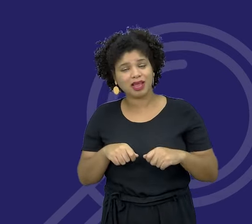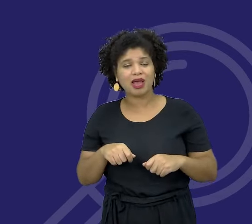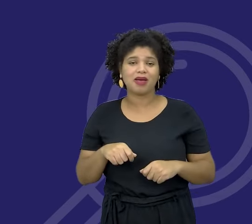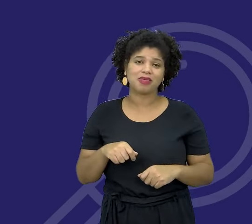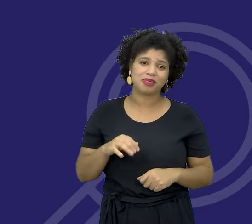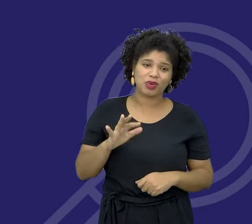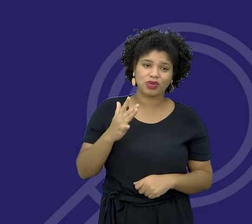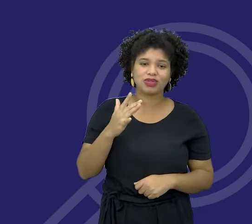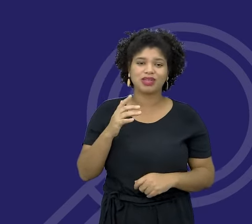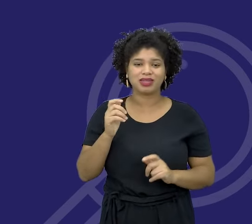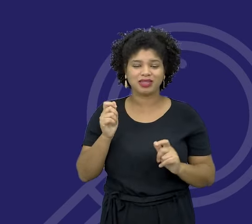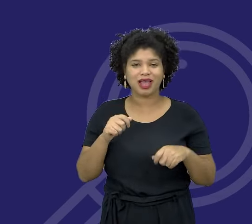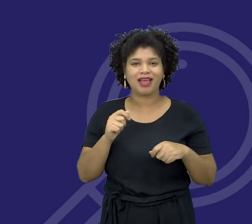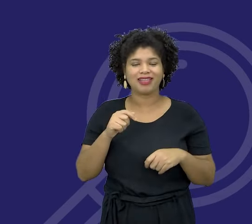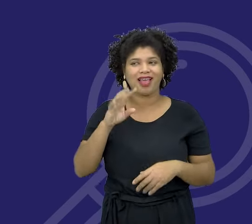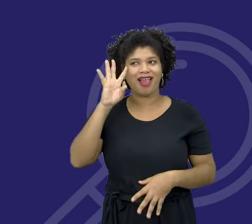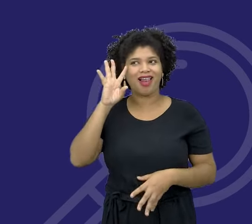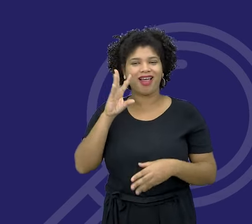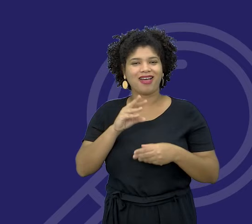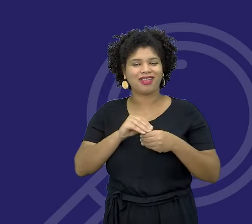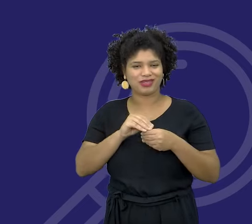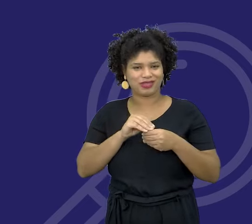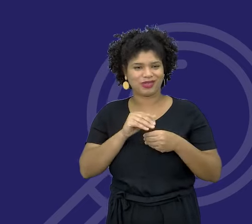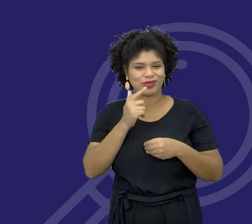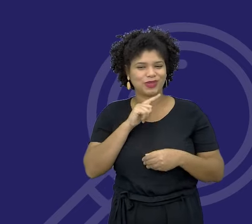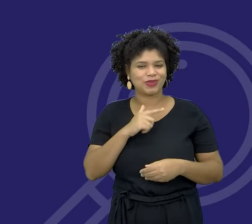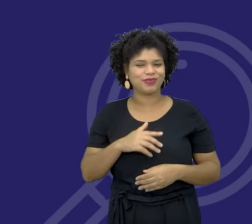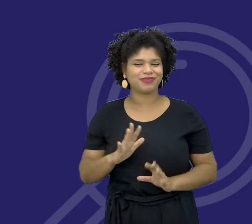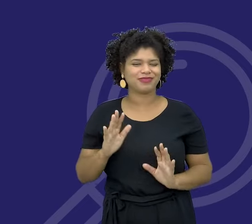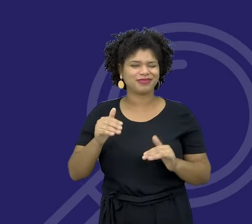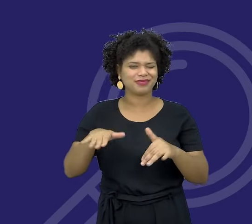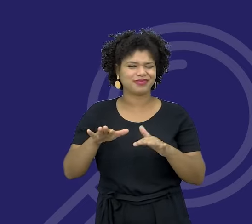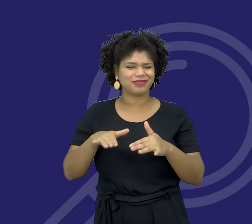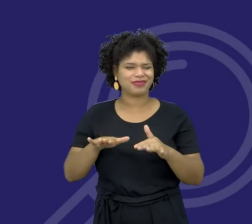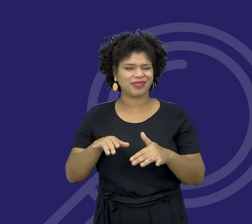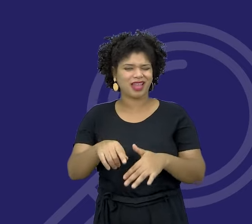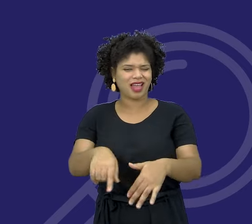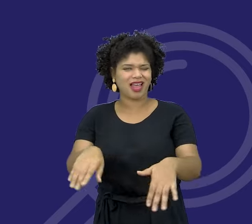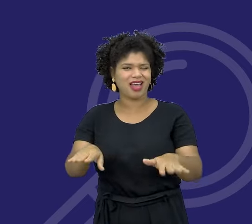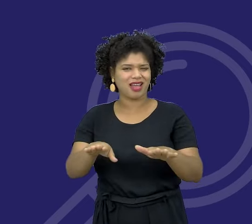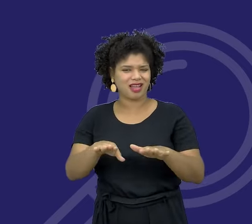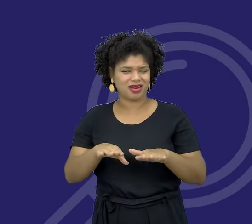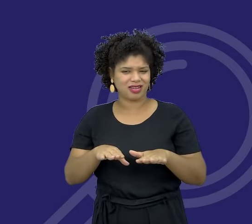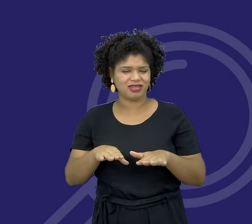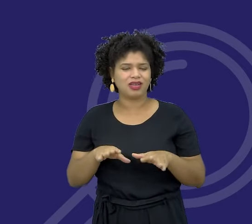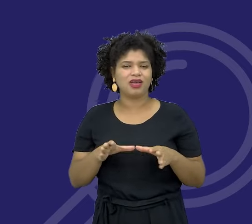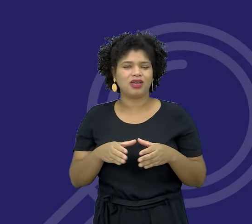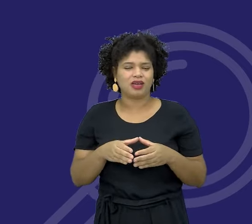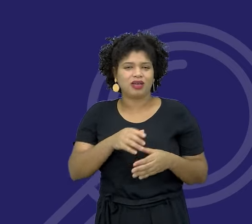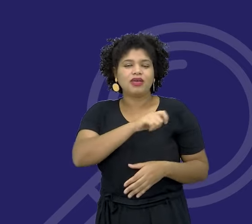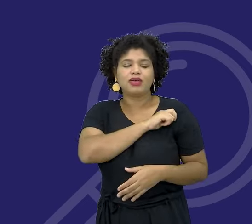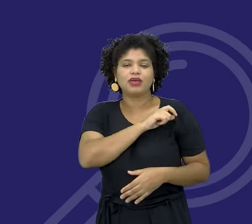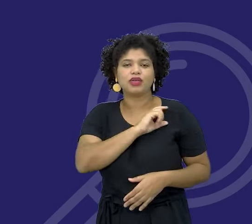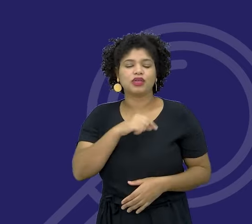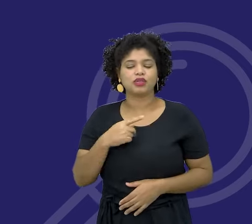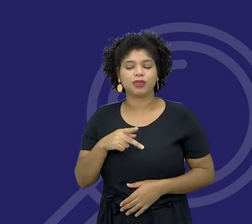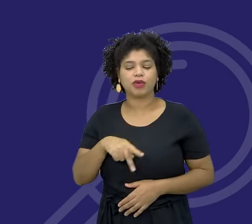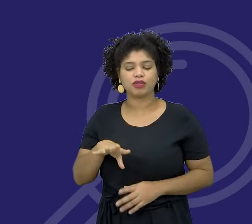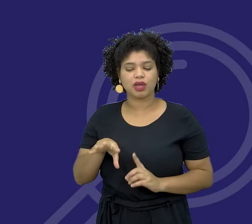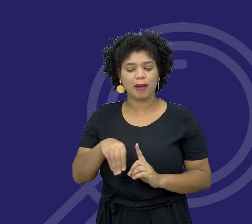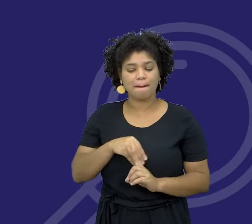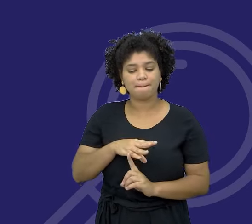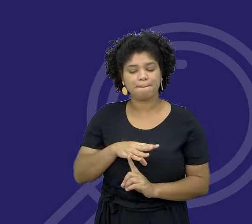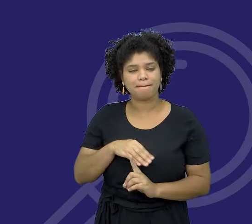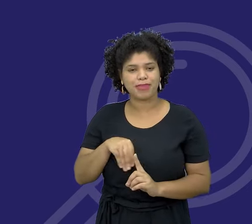acontecer para poder resolver chegar na resolução. Deixe que eles tentem. Mas você, professor, faça a